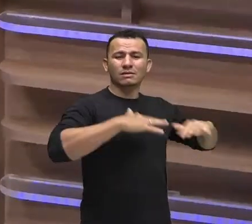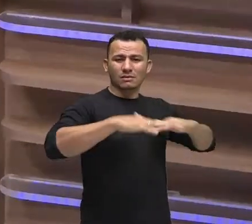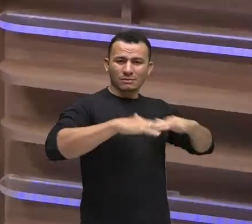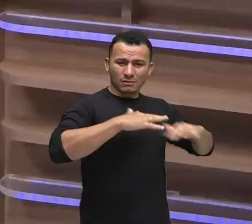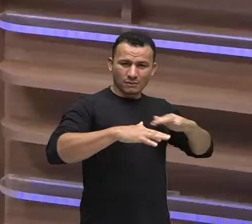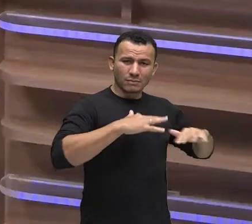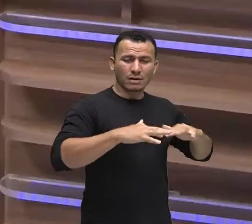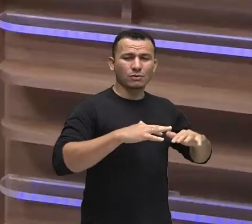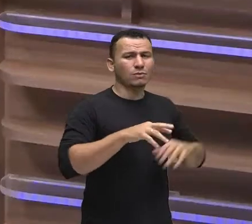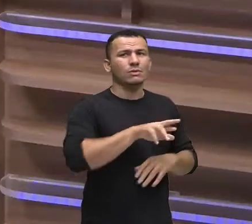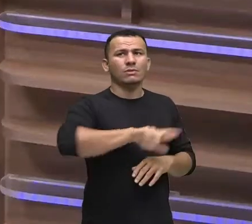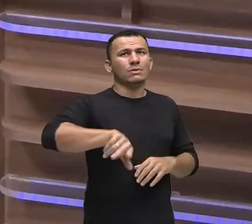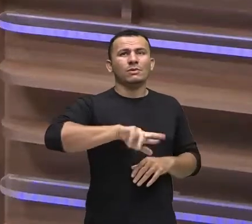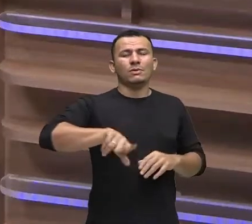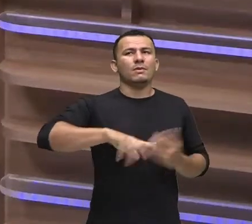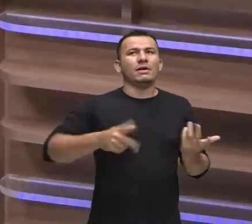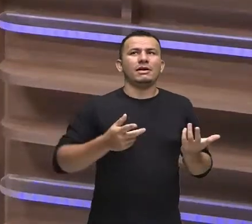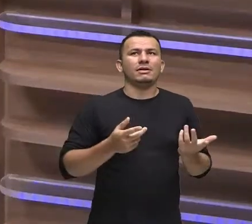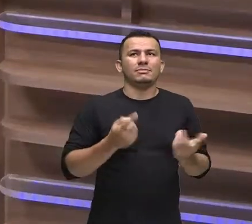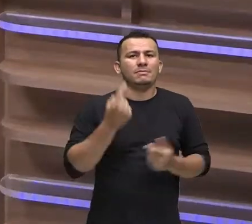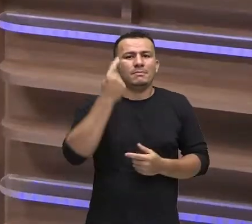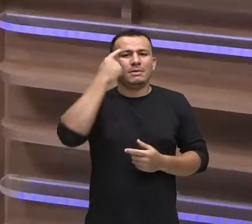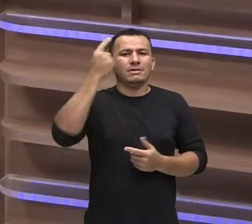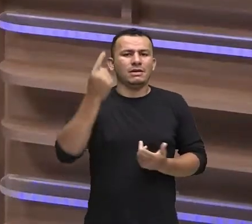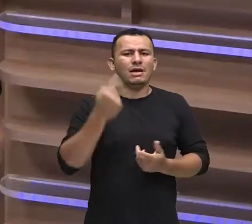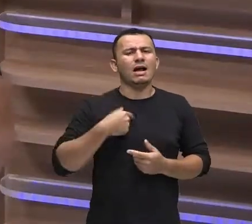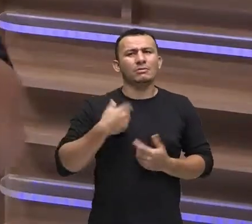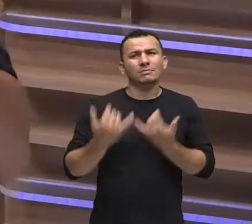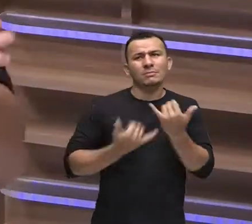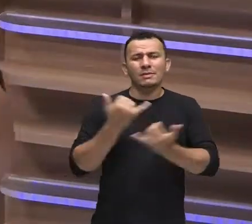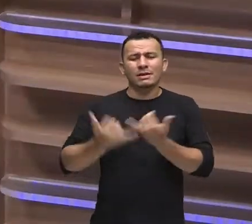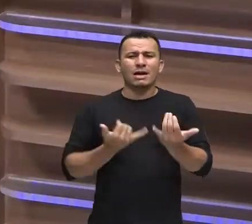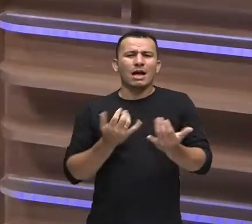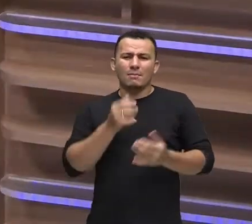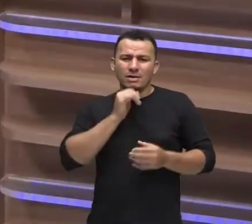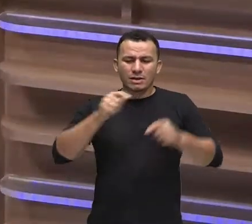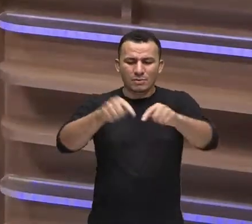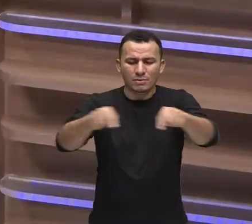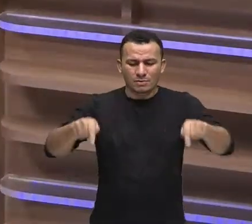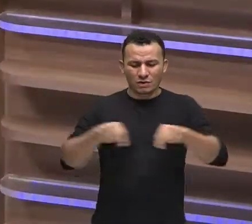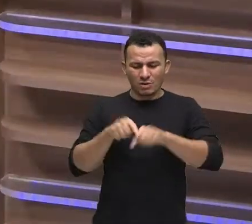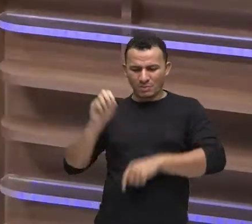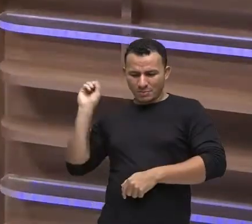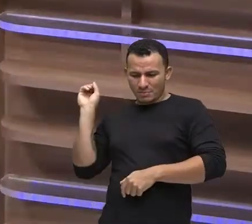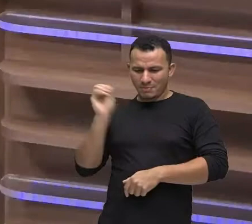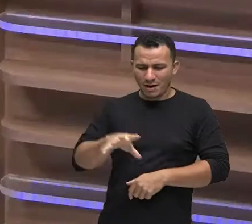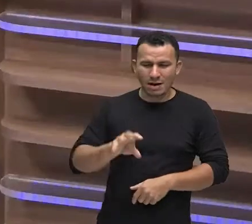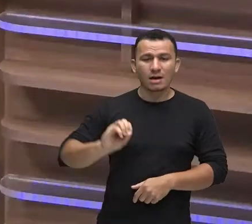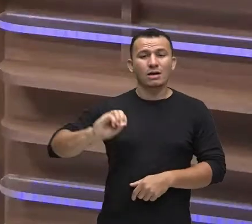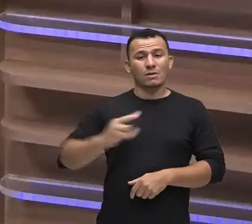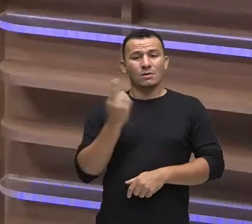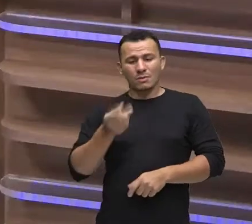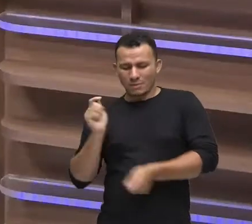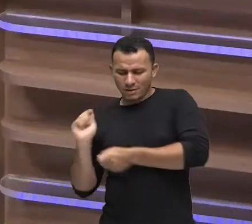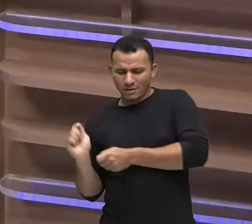prática. Ele não vai fazer pensando, dirigindo, eu vou brincar de Jameson, de tacobol, de